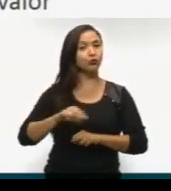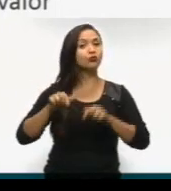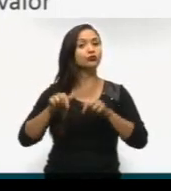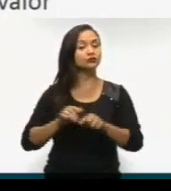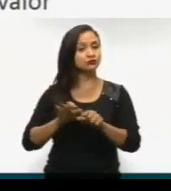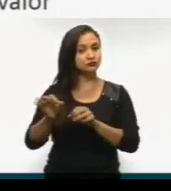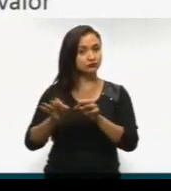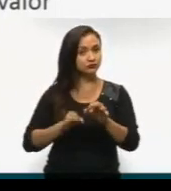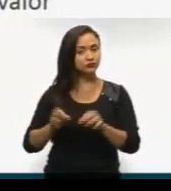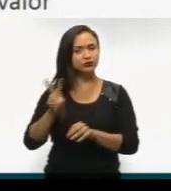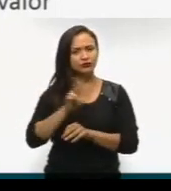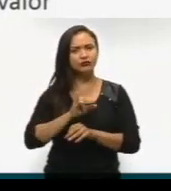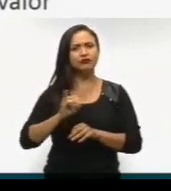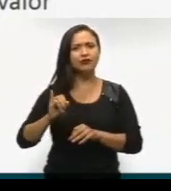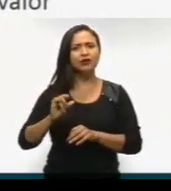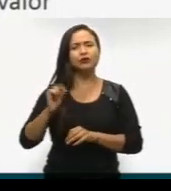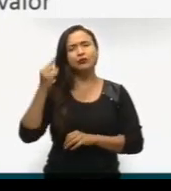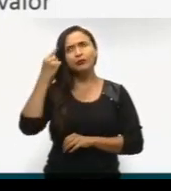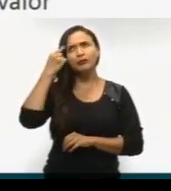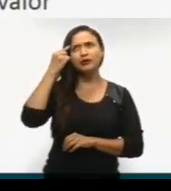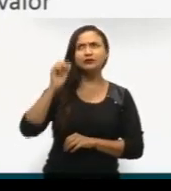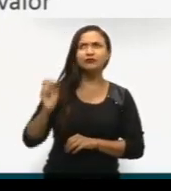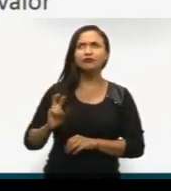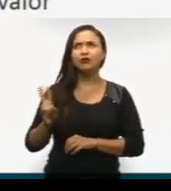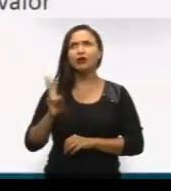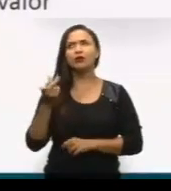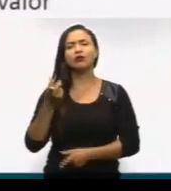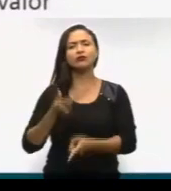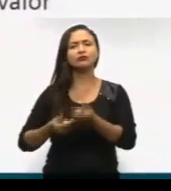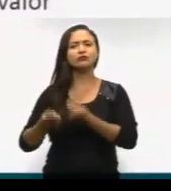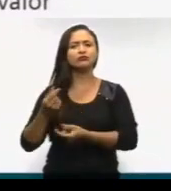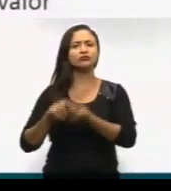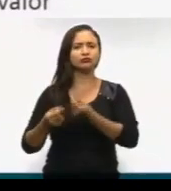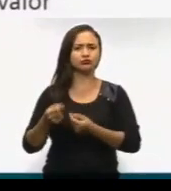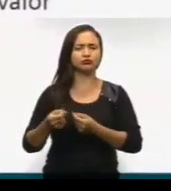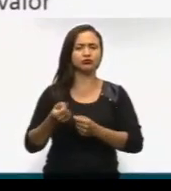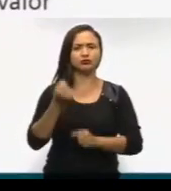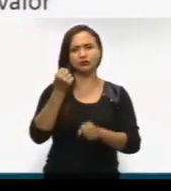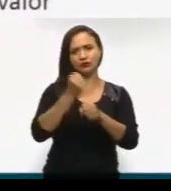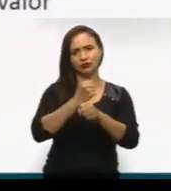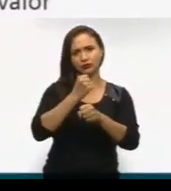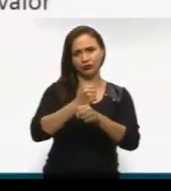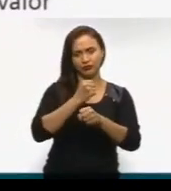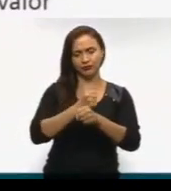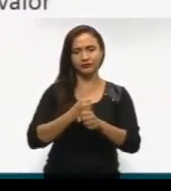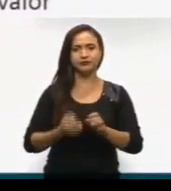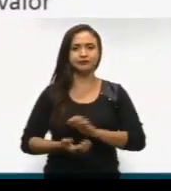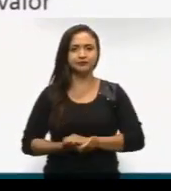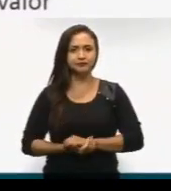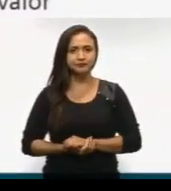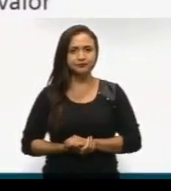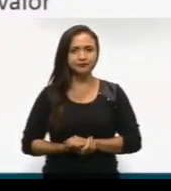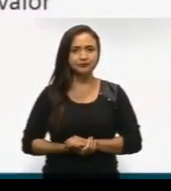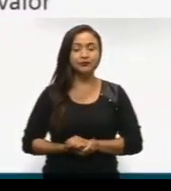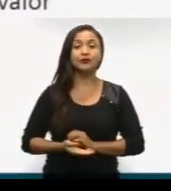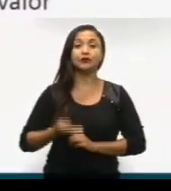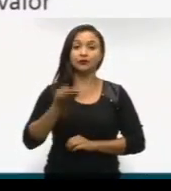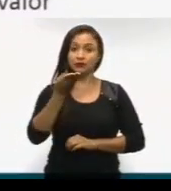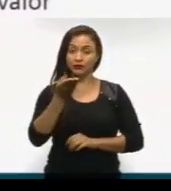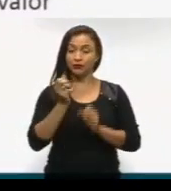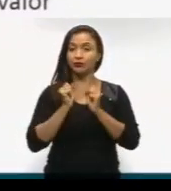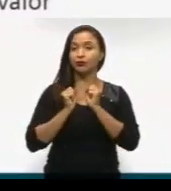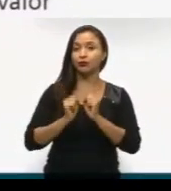vai estipular o valor financeiro, o valor de execução daquele empreendimento, tá? Você